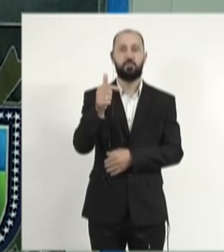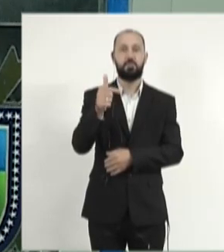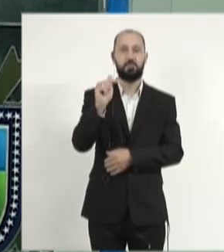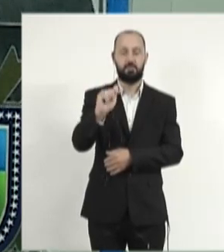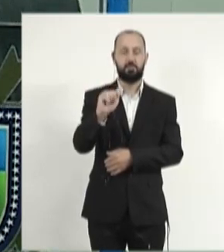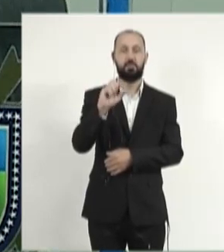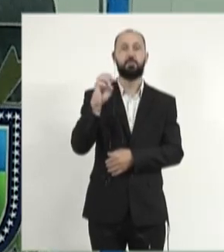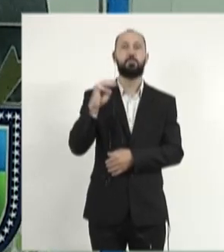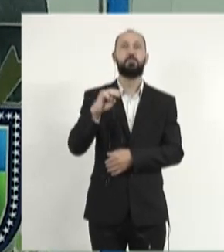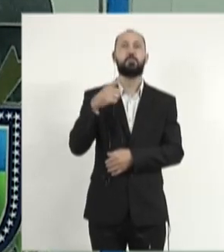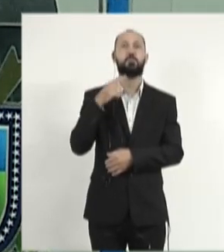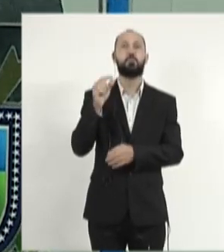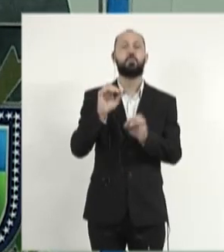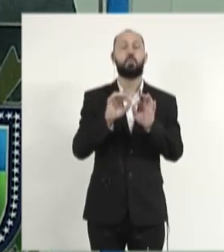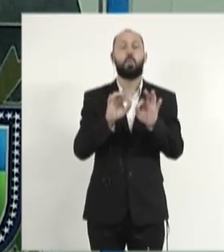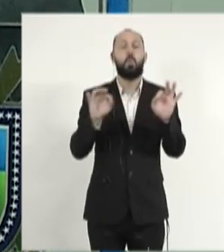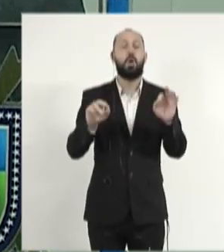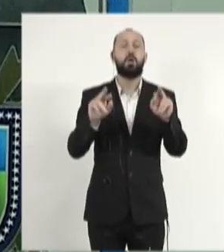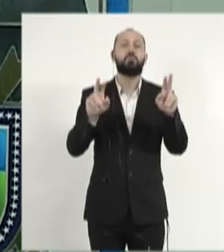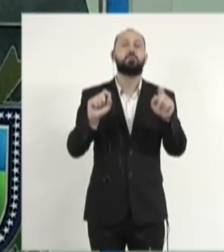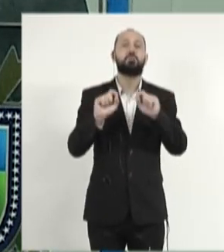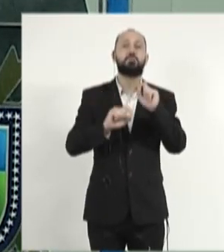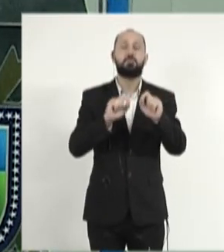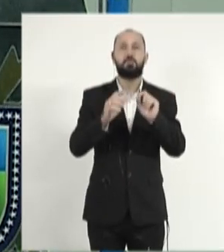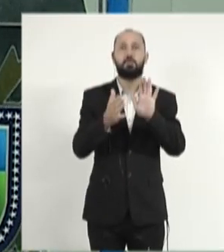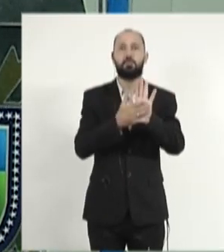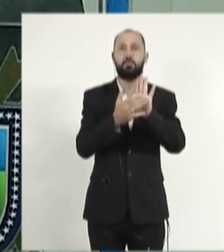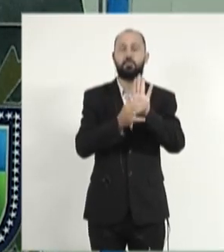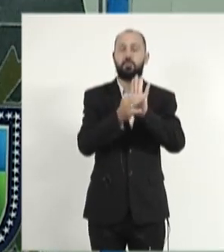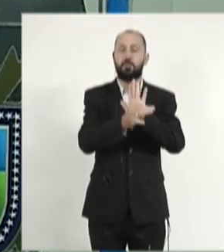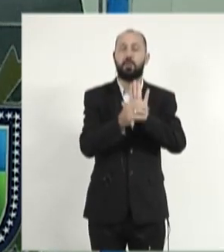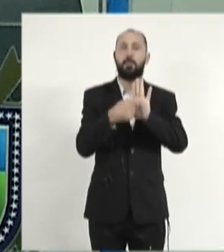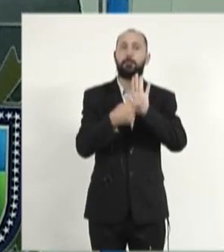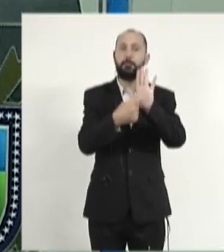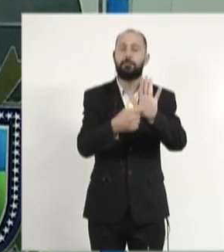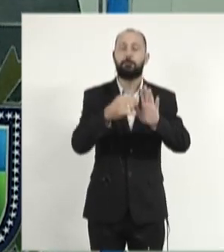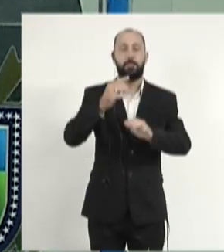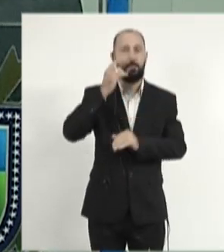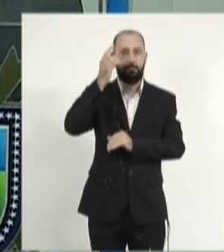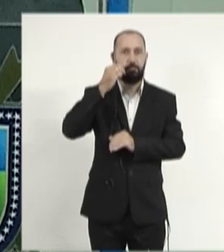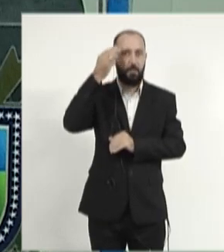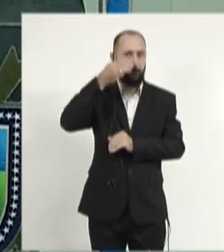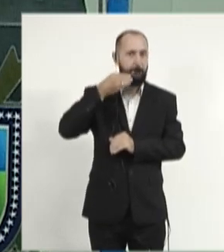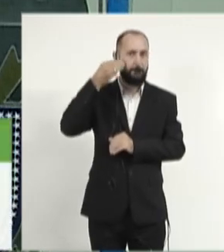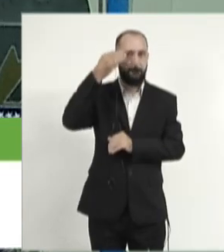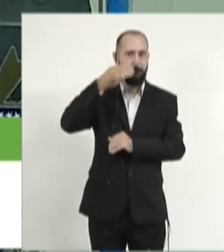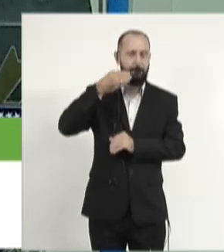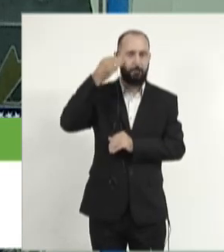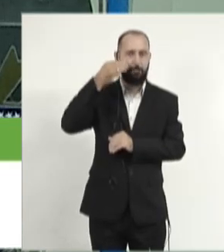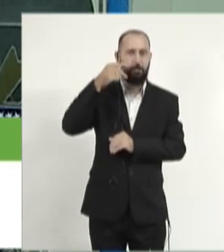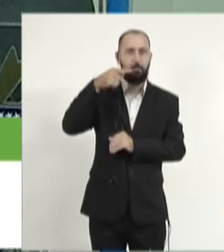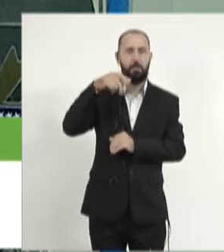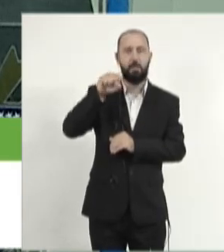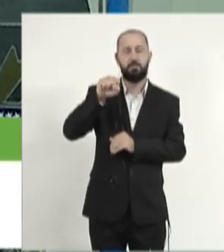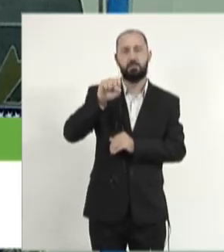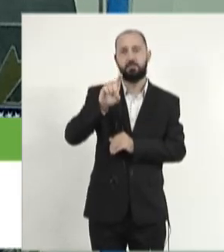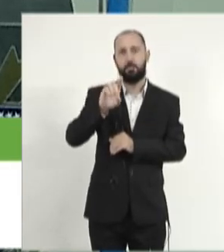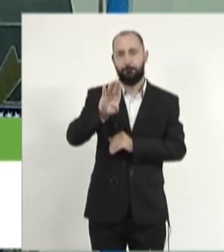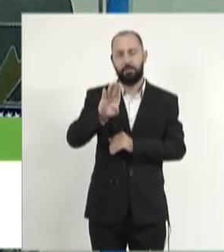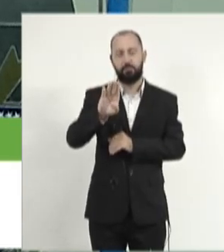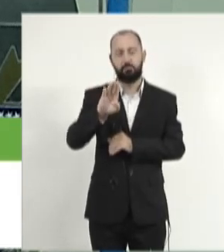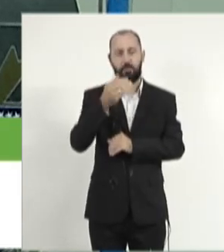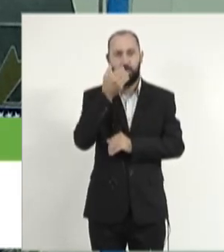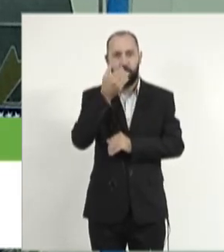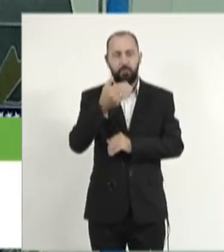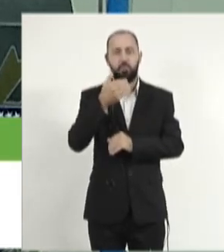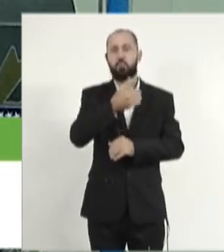11h27. Sem fugir muito desse assunto, a gente vem agora com uma proposição apresentada pela deputada Amara Caseiro, do PSDB. Ela